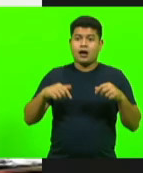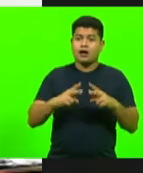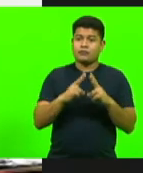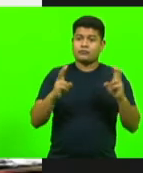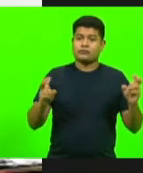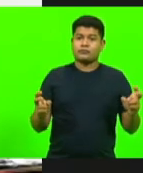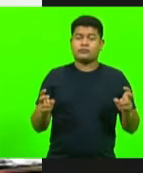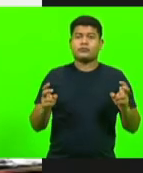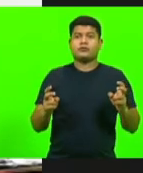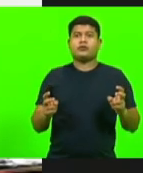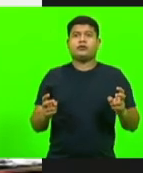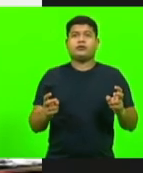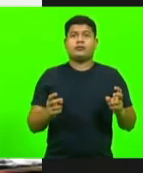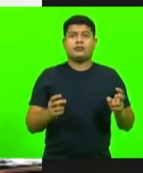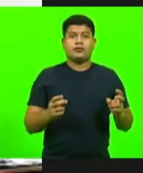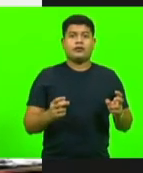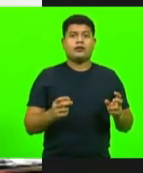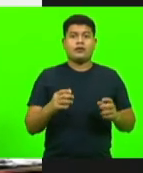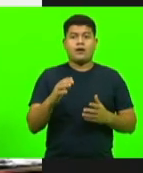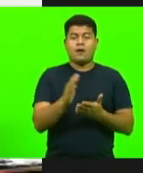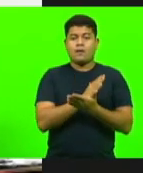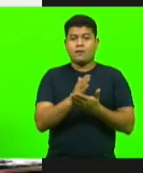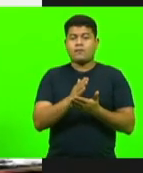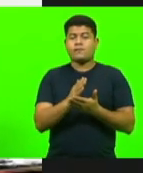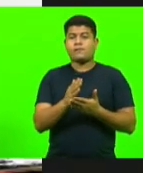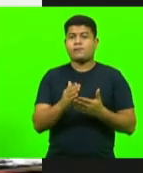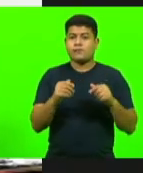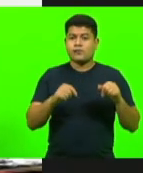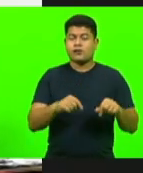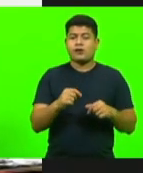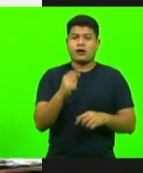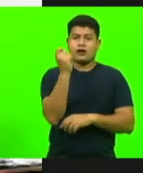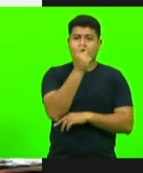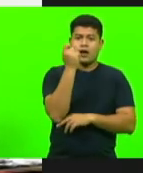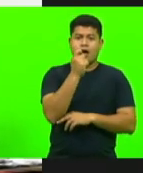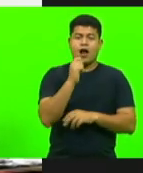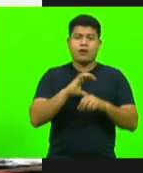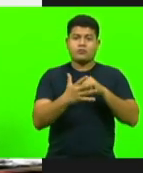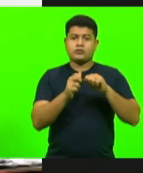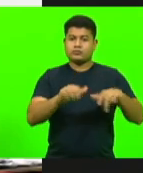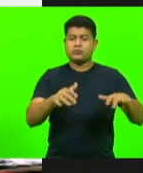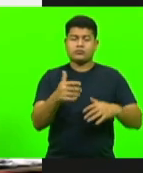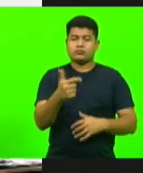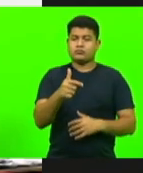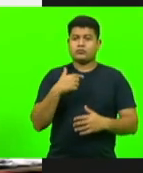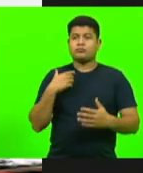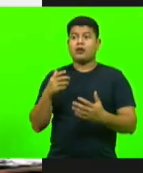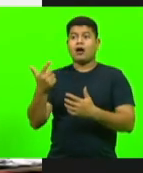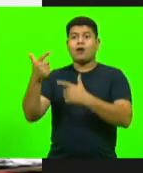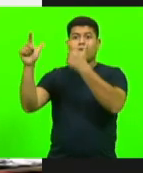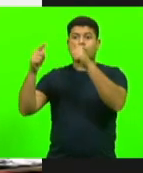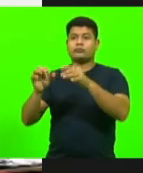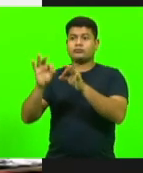estava fora gravíssimo e eu retorno estado agonizando como ainda estar ele já tivemos situação e semelhança de Manaus no